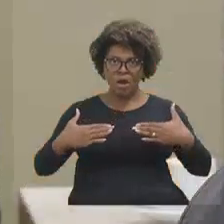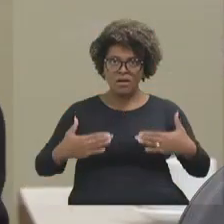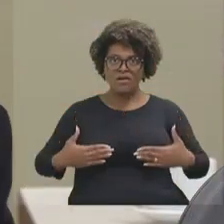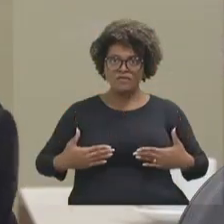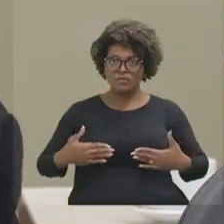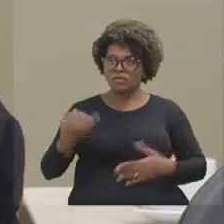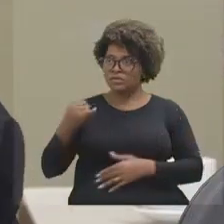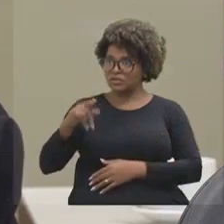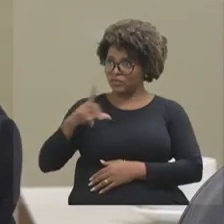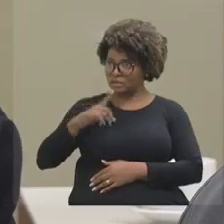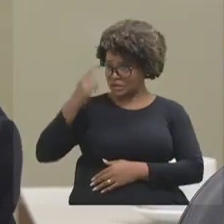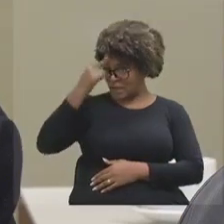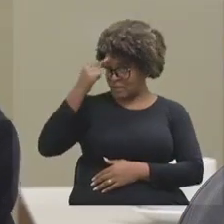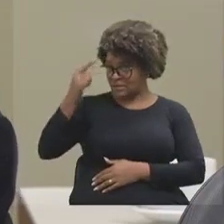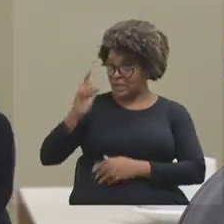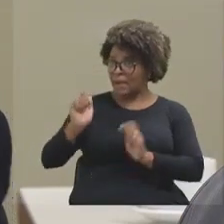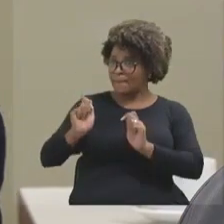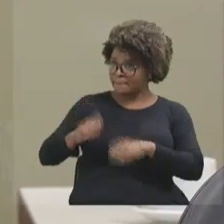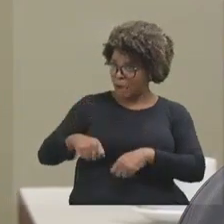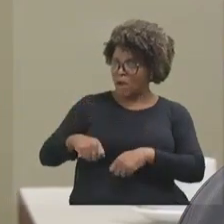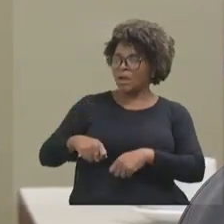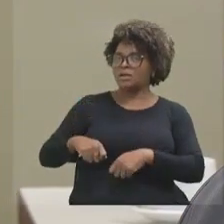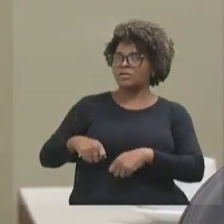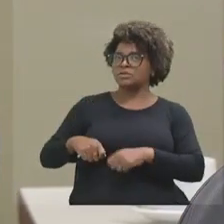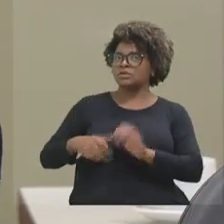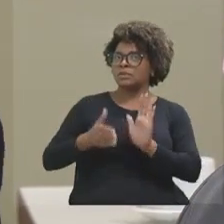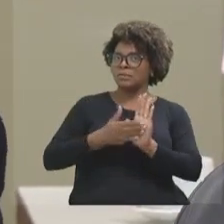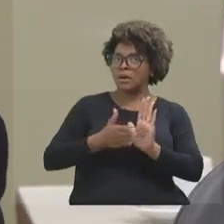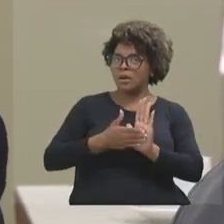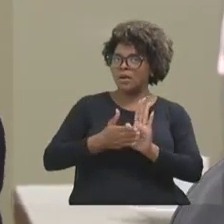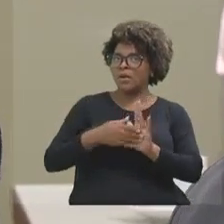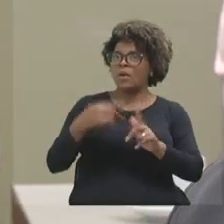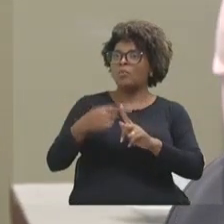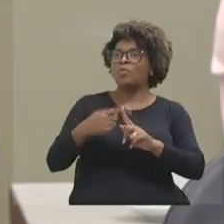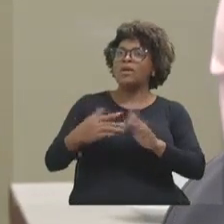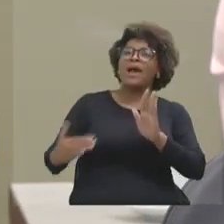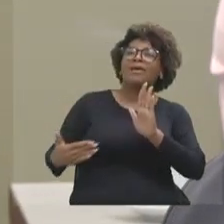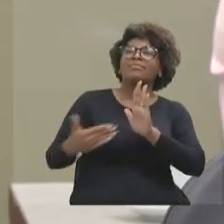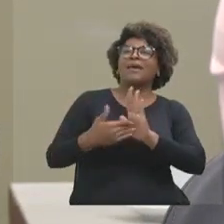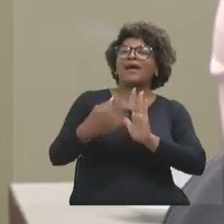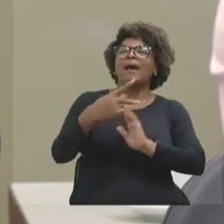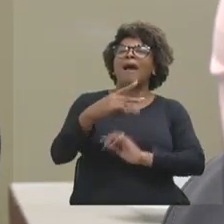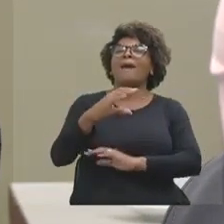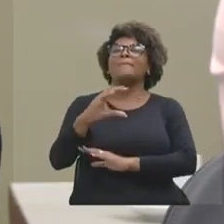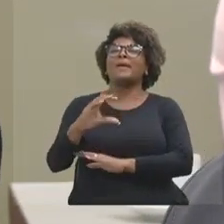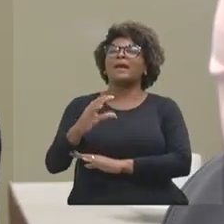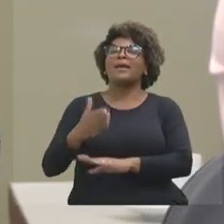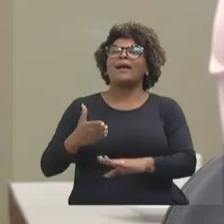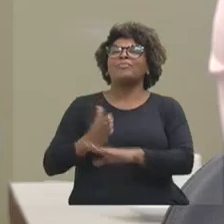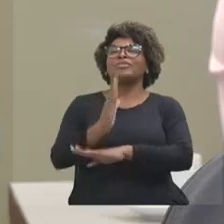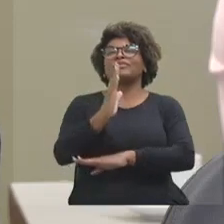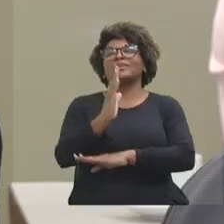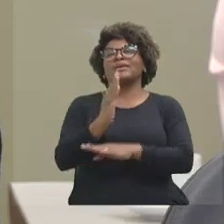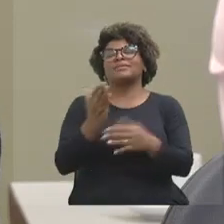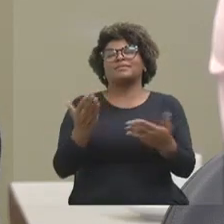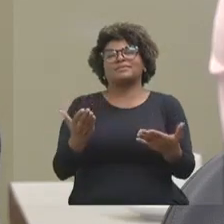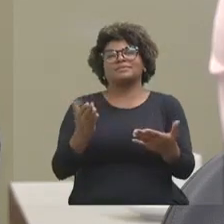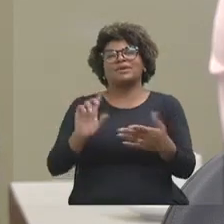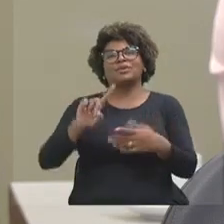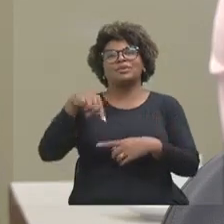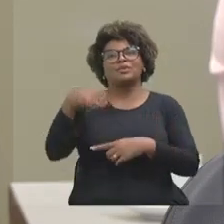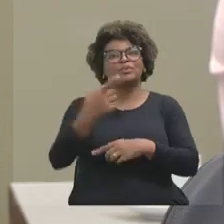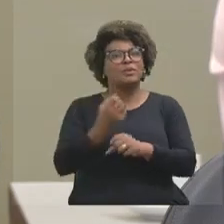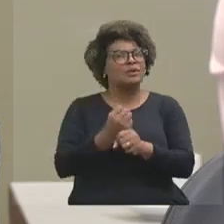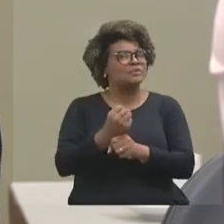que passar na Cibele mas rápido possível porque até a nossa fé que Ser aprovada é provavelmente no ano que vem